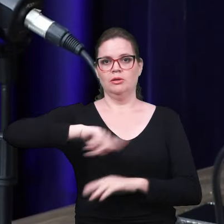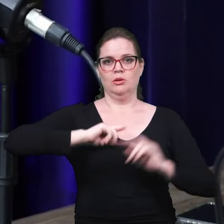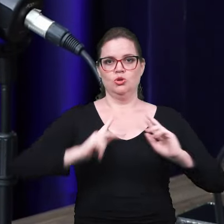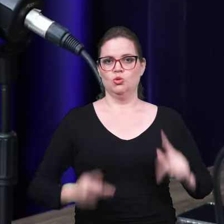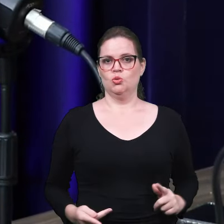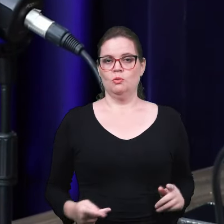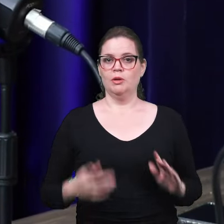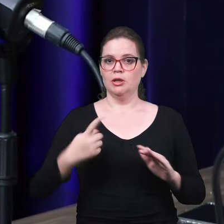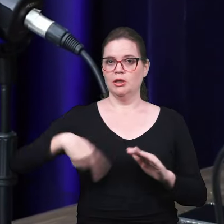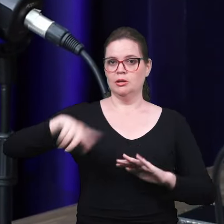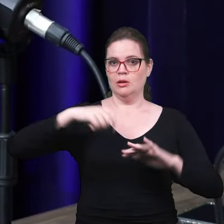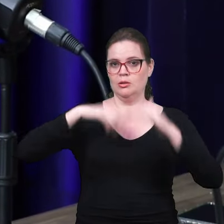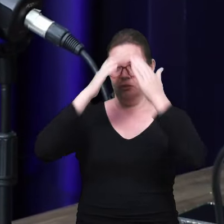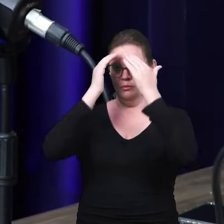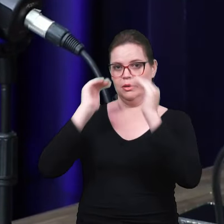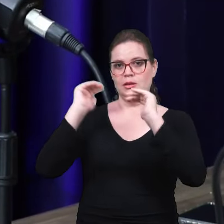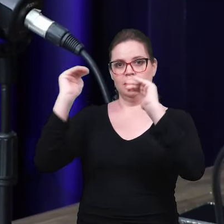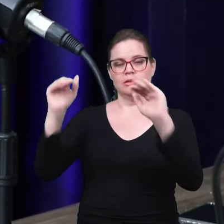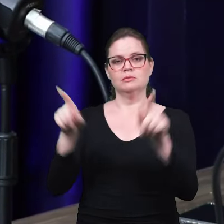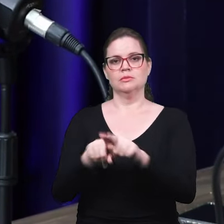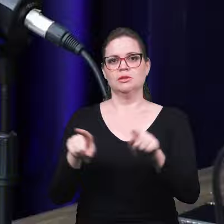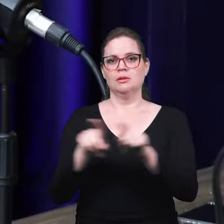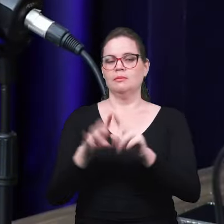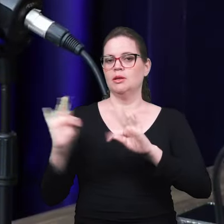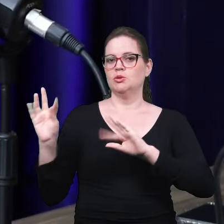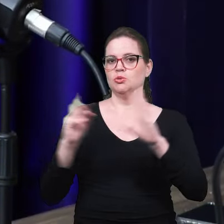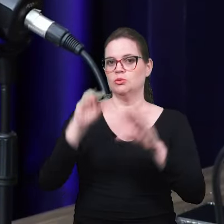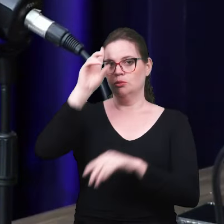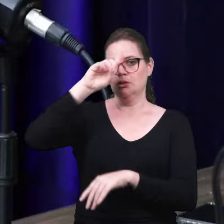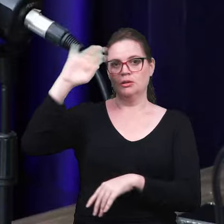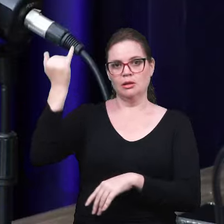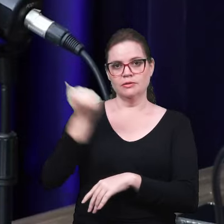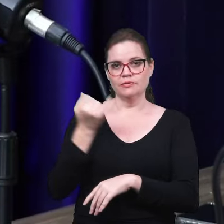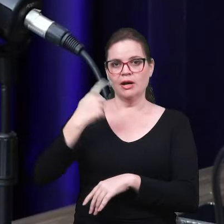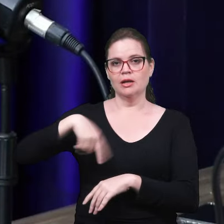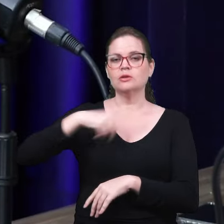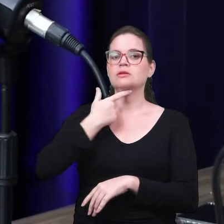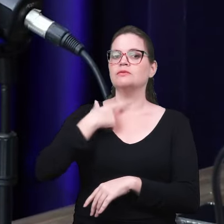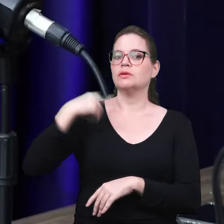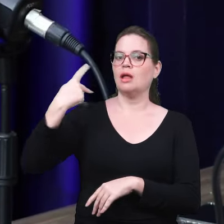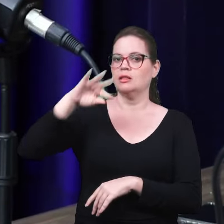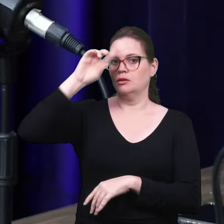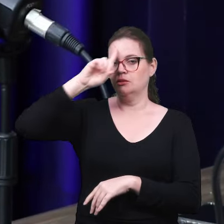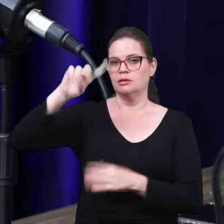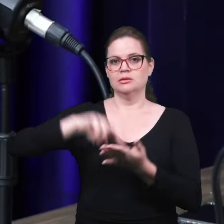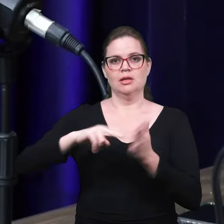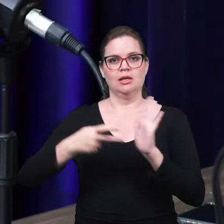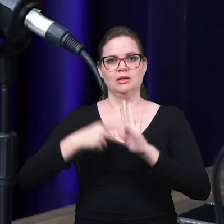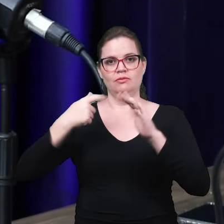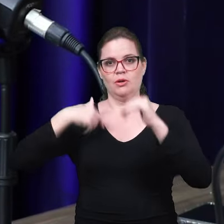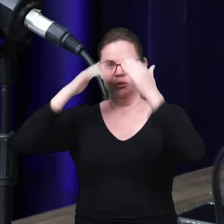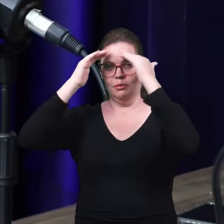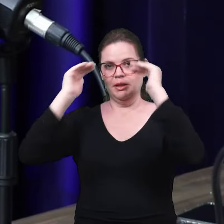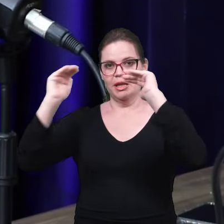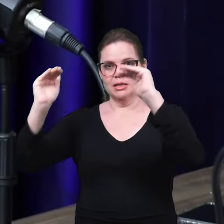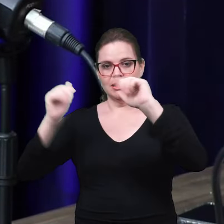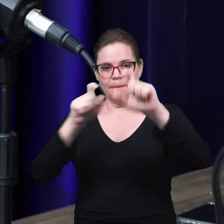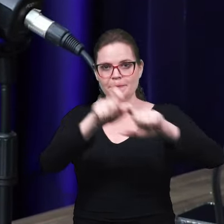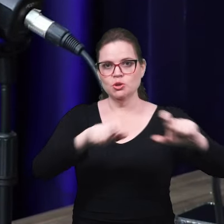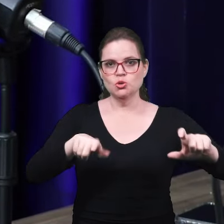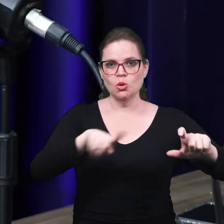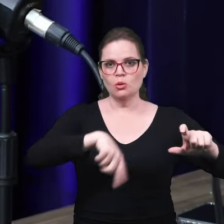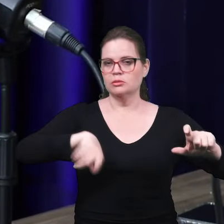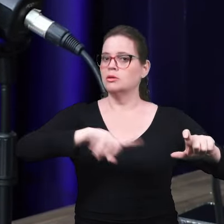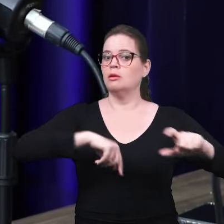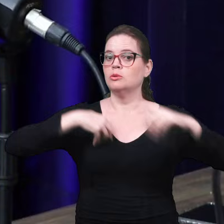nos sujeitamos à palavra de Deus, nós nos sujeitamos à vontade de Deus, nós estamos nos sujeitando à